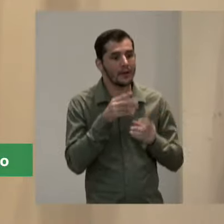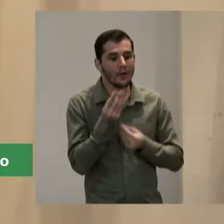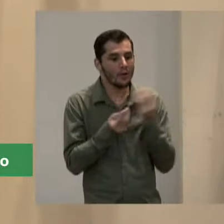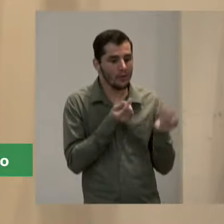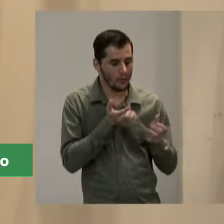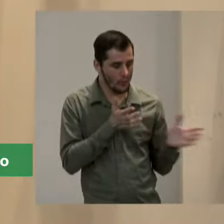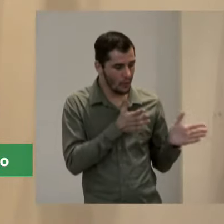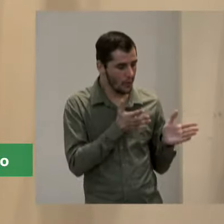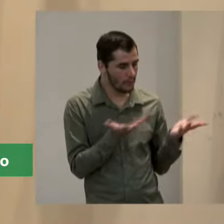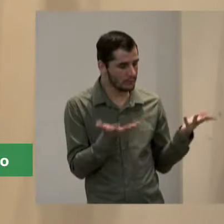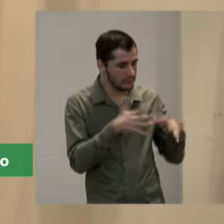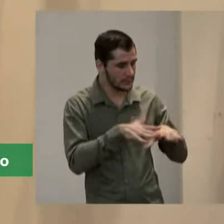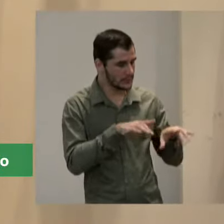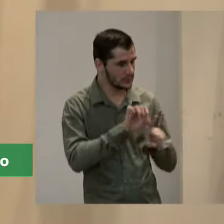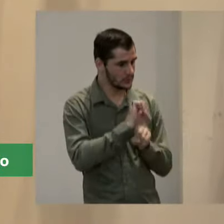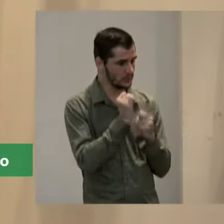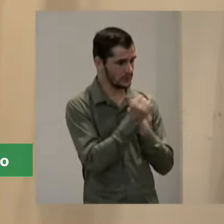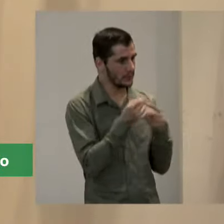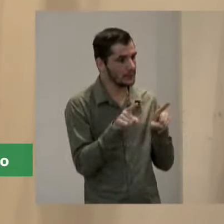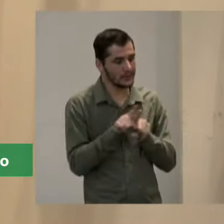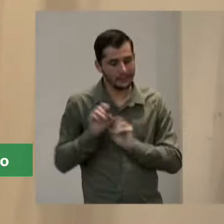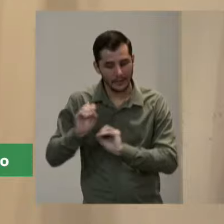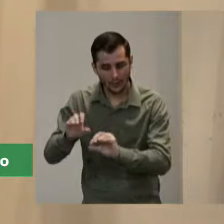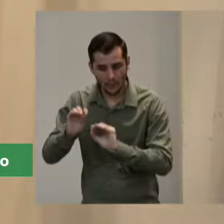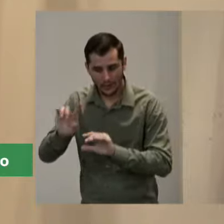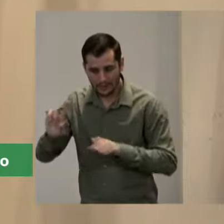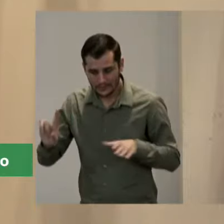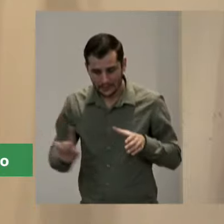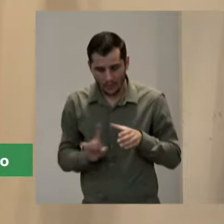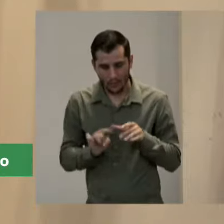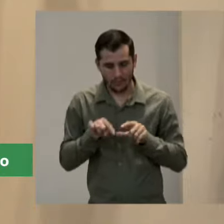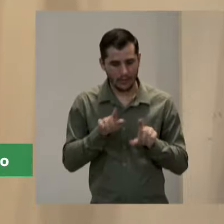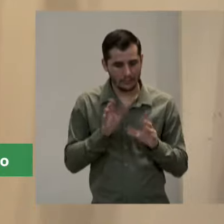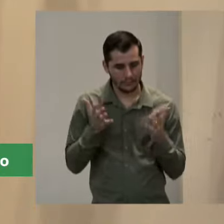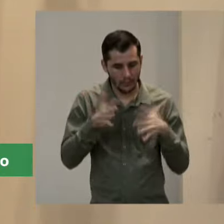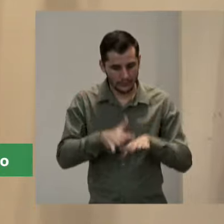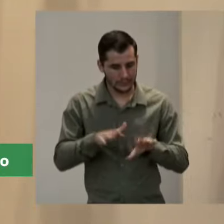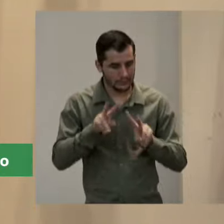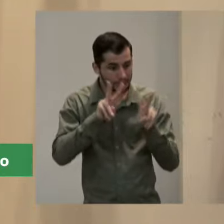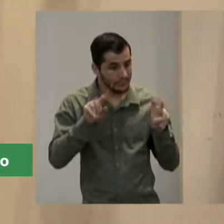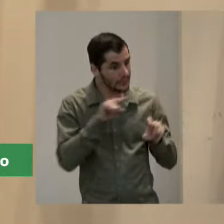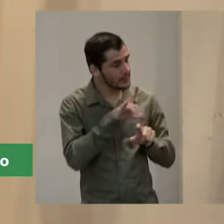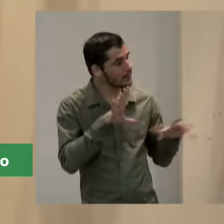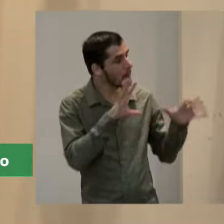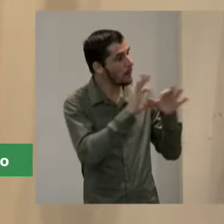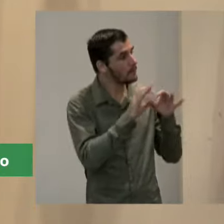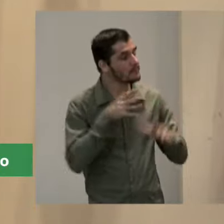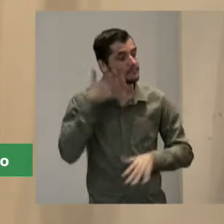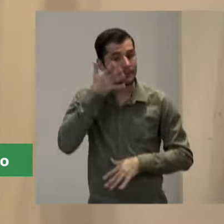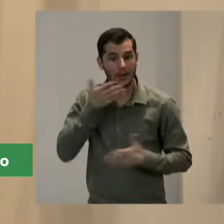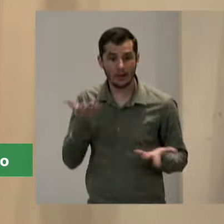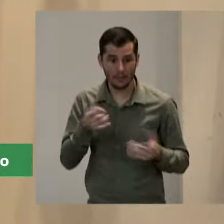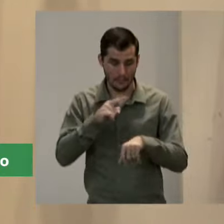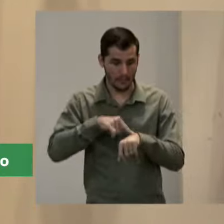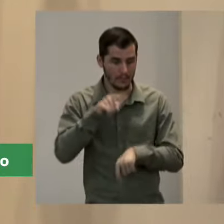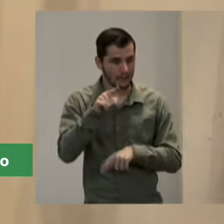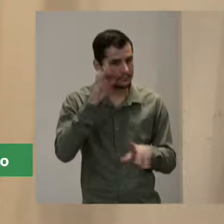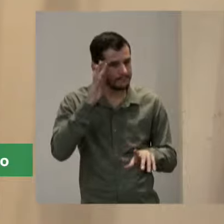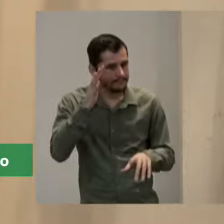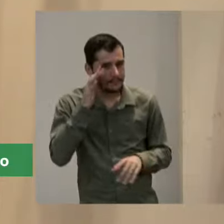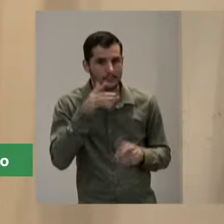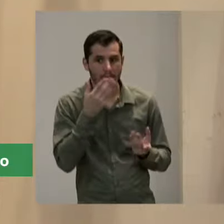educação inclusiva e tentem colocar dentro da minha fala, dentro da minha fala nesse momento. Eu quero que vocês viajem comigo. Eu